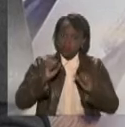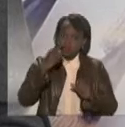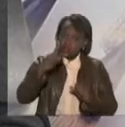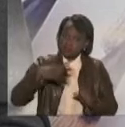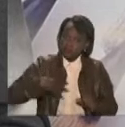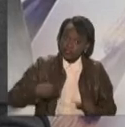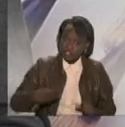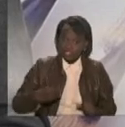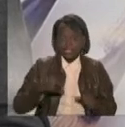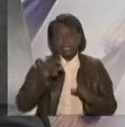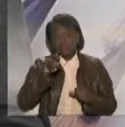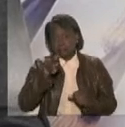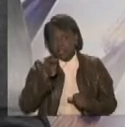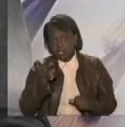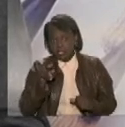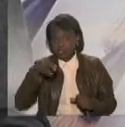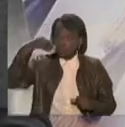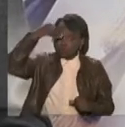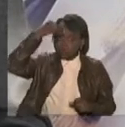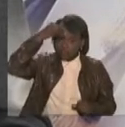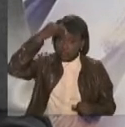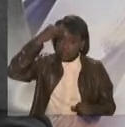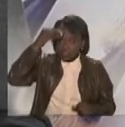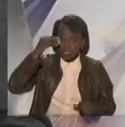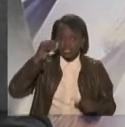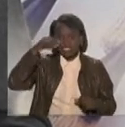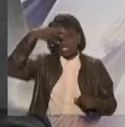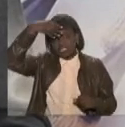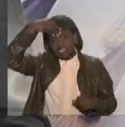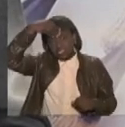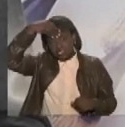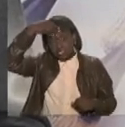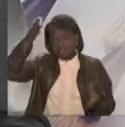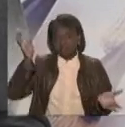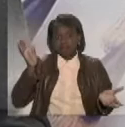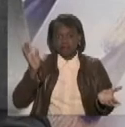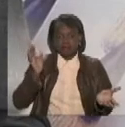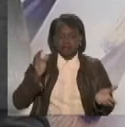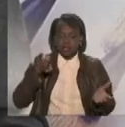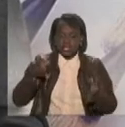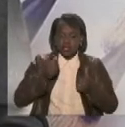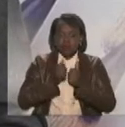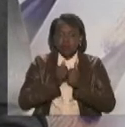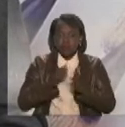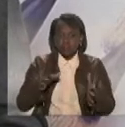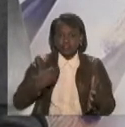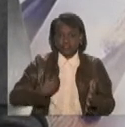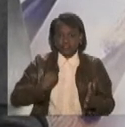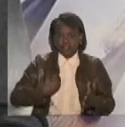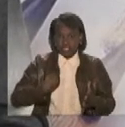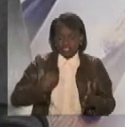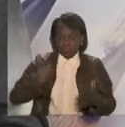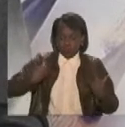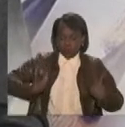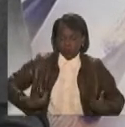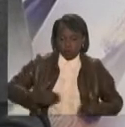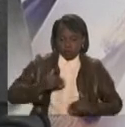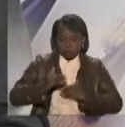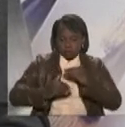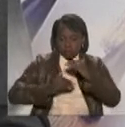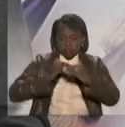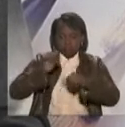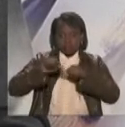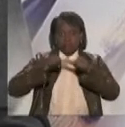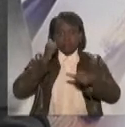Poderia ser sua filha, irmã, uma sobrinha, afilhada. Ela está iniciando a vida, começando a